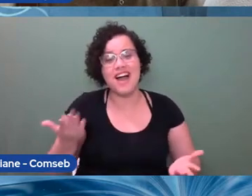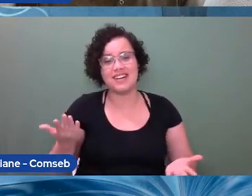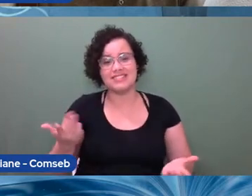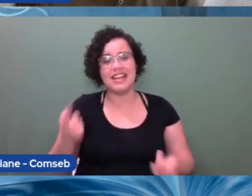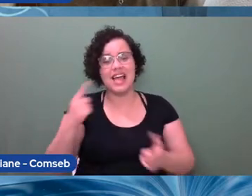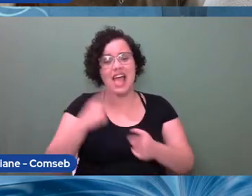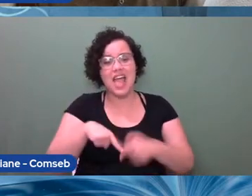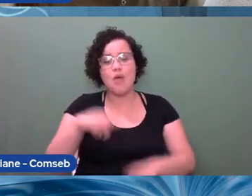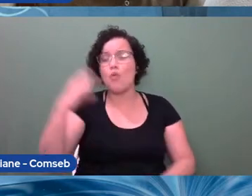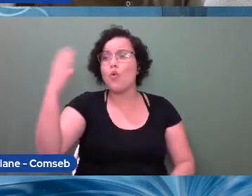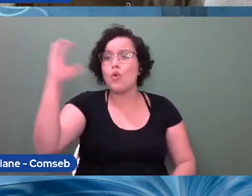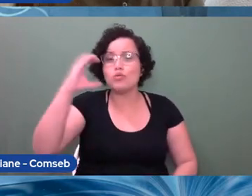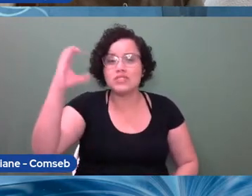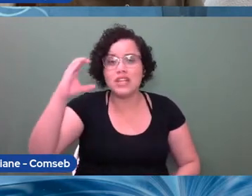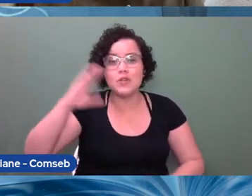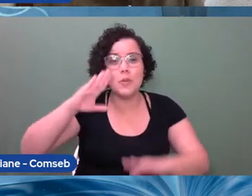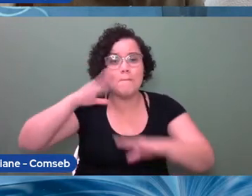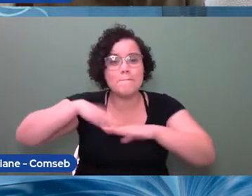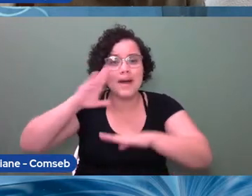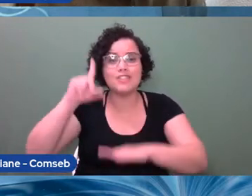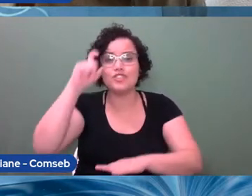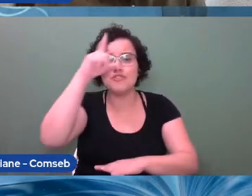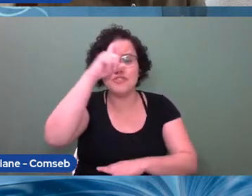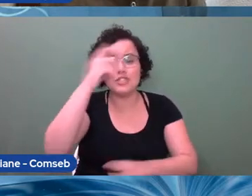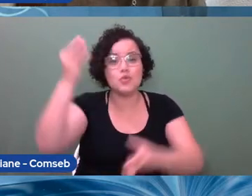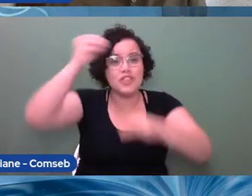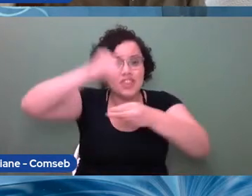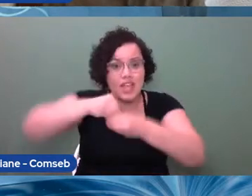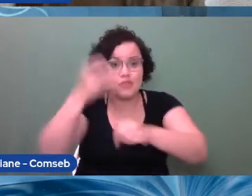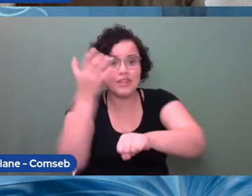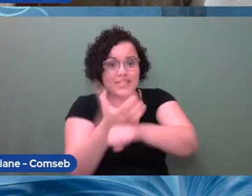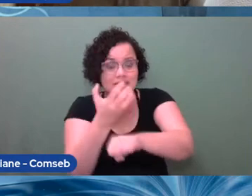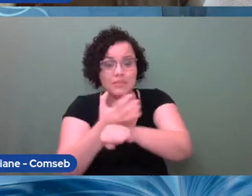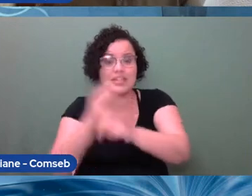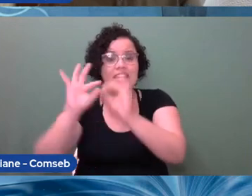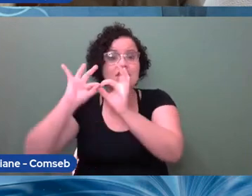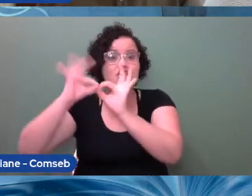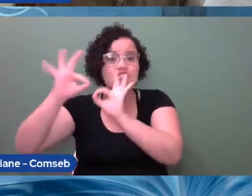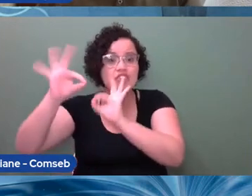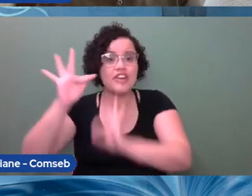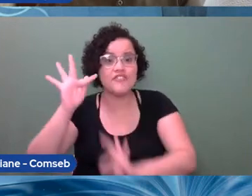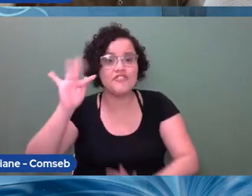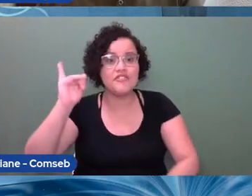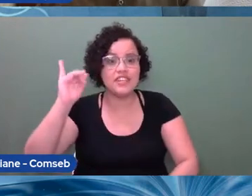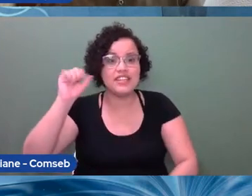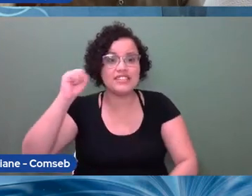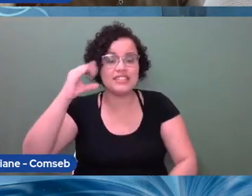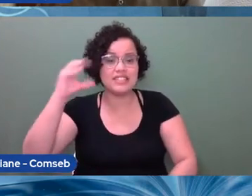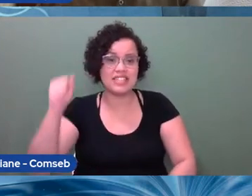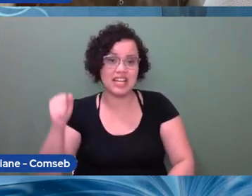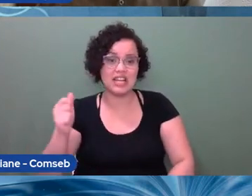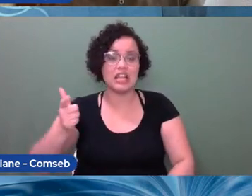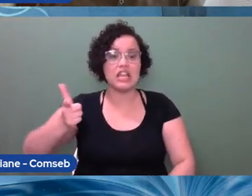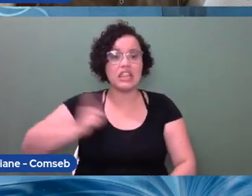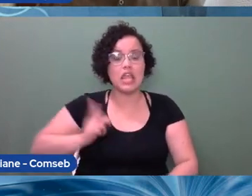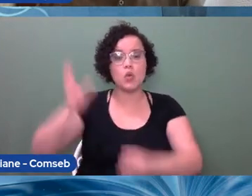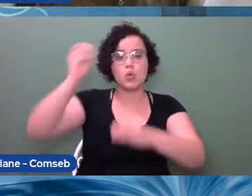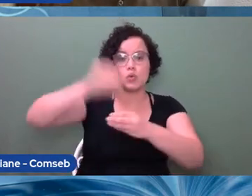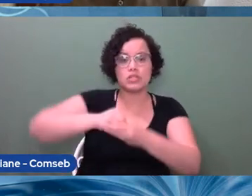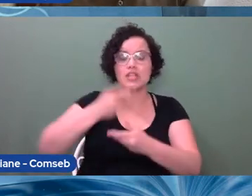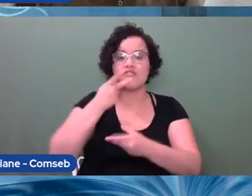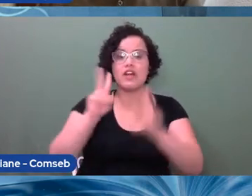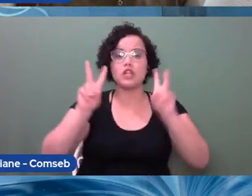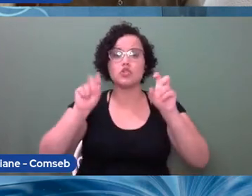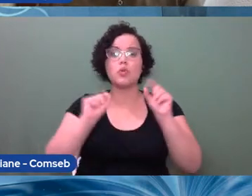física. Tem um vídeo da Sociedade Brasileira de Física chamado O Que é o Fóton? Entra